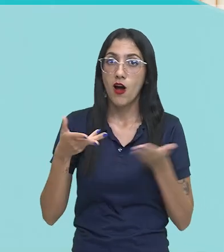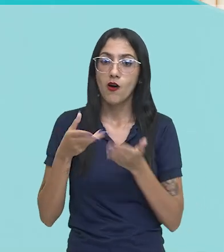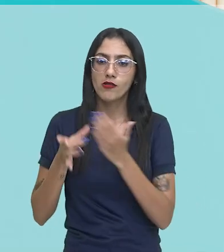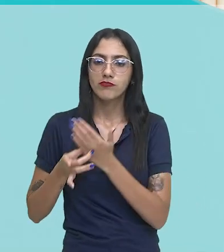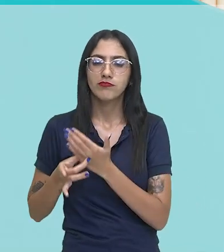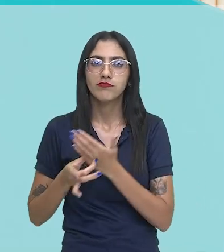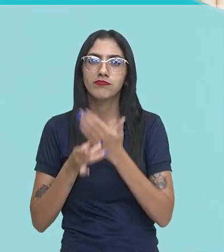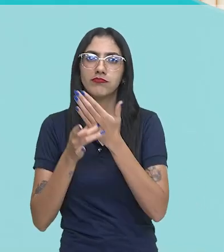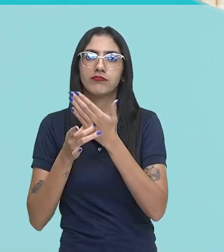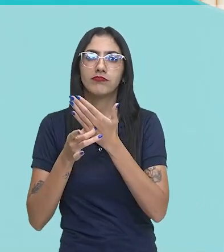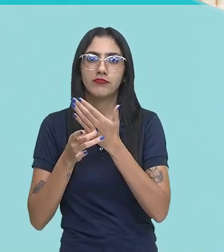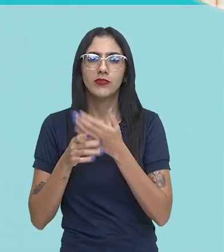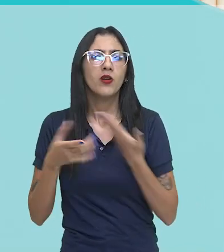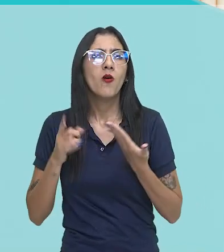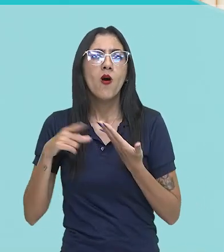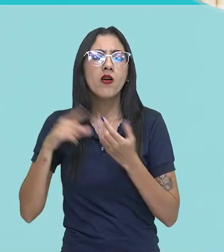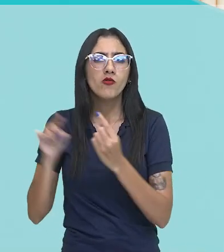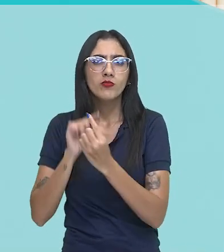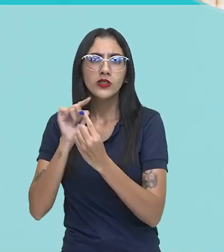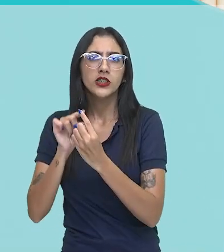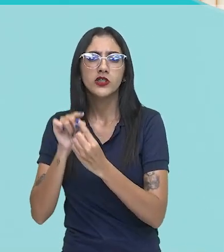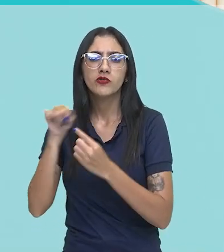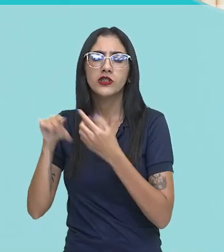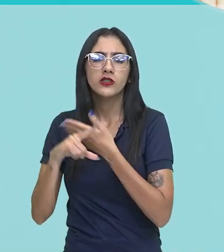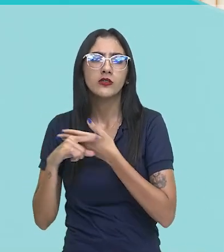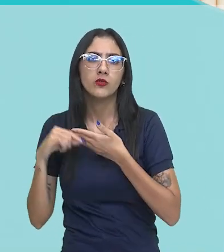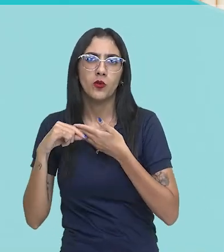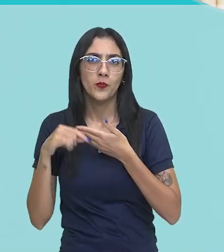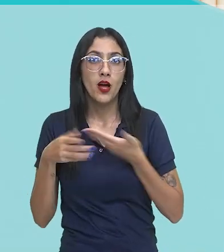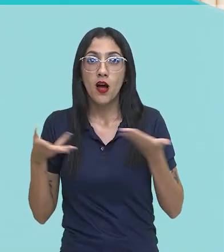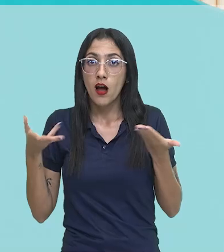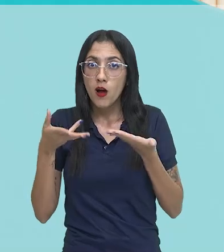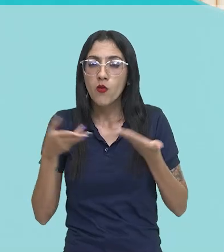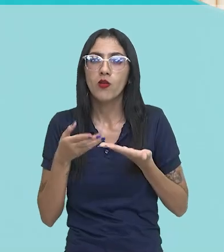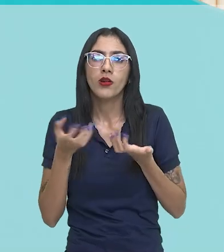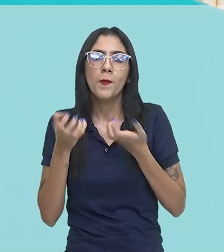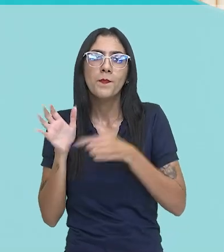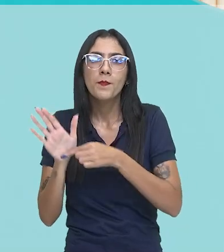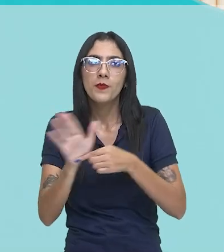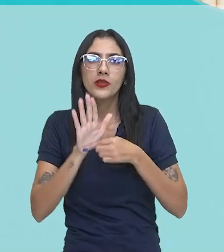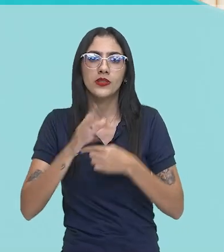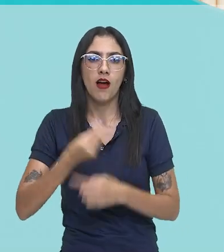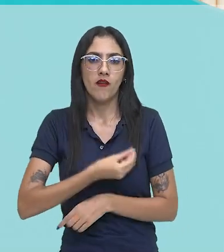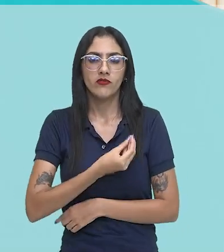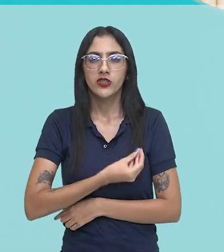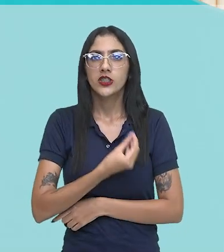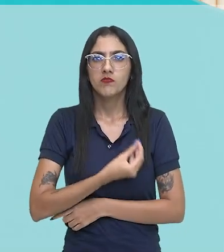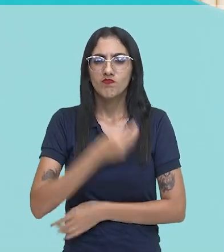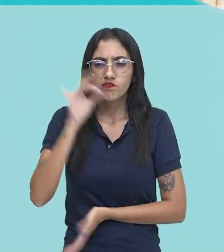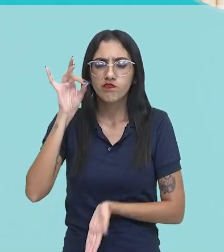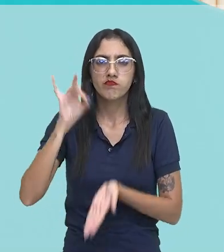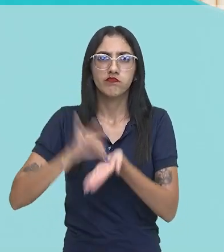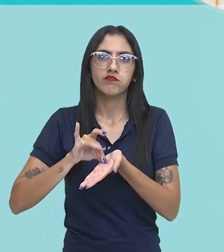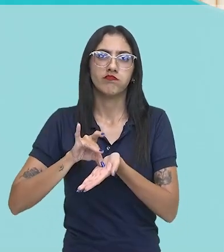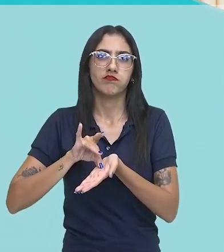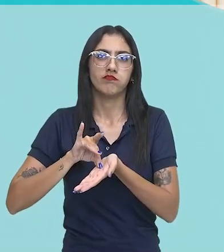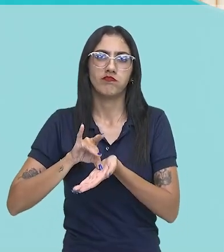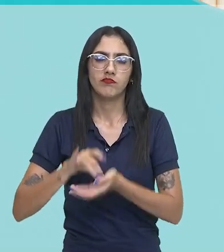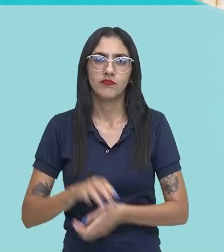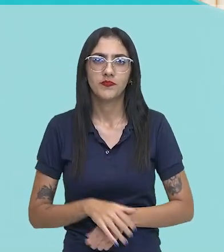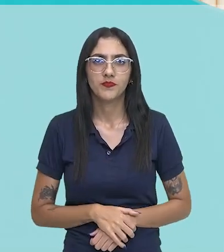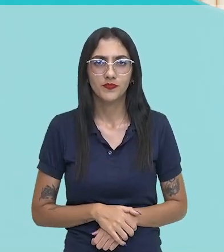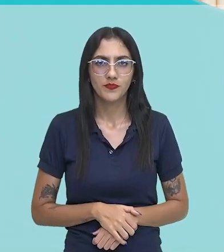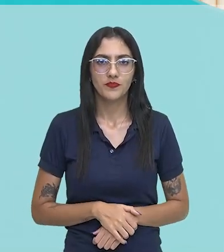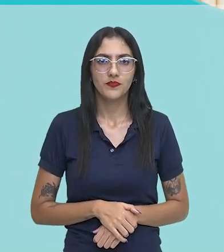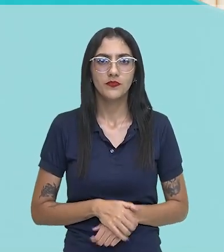realismo. Que qual é a intenção do artista realista? Ele quer apresentar a vida exatamente como ela é. Então, por